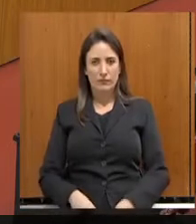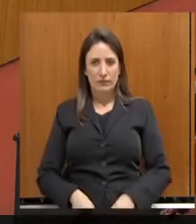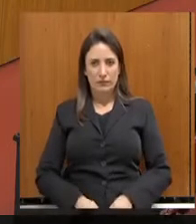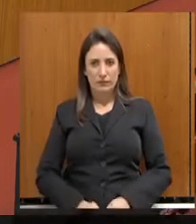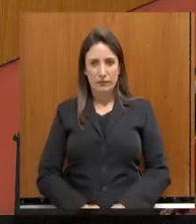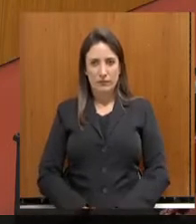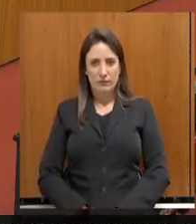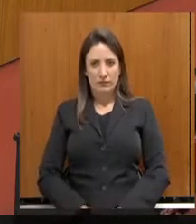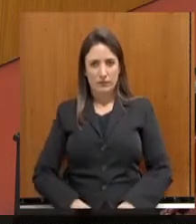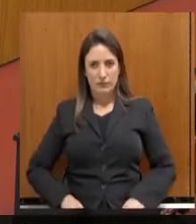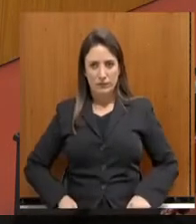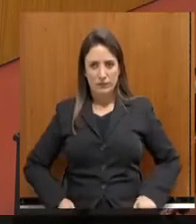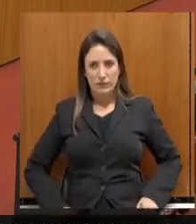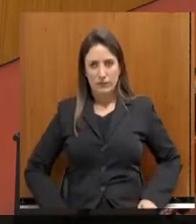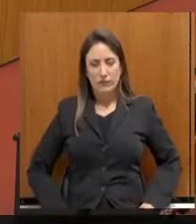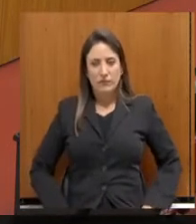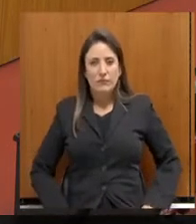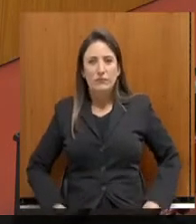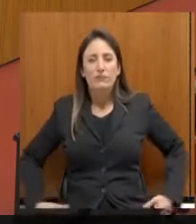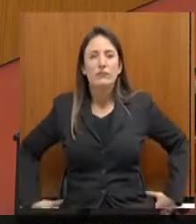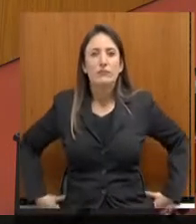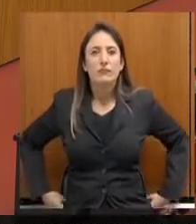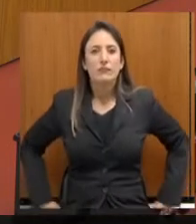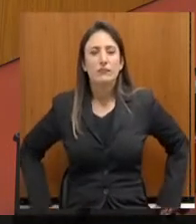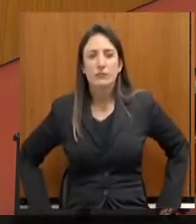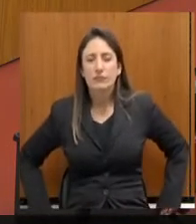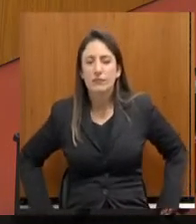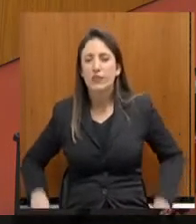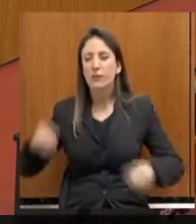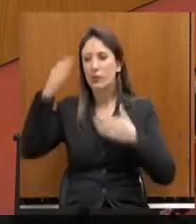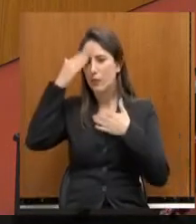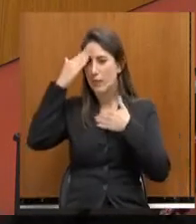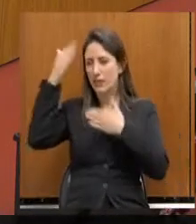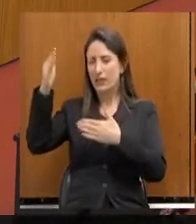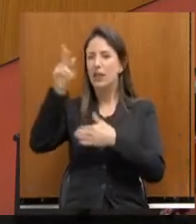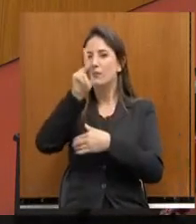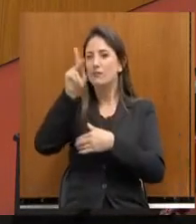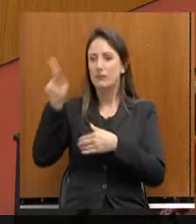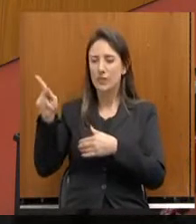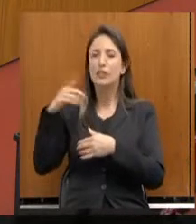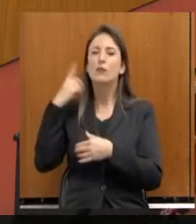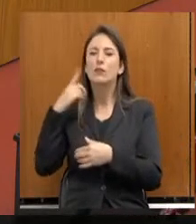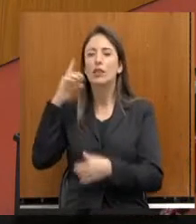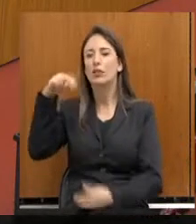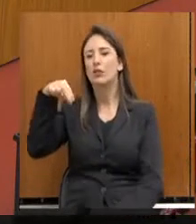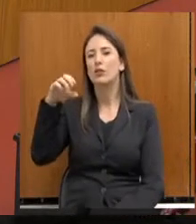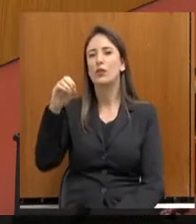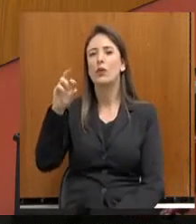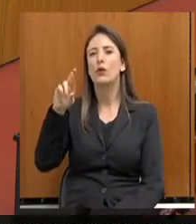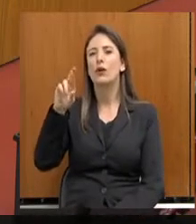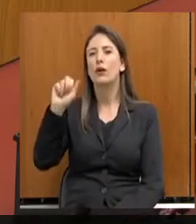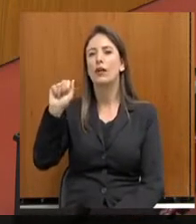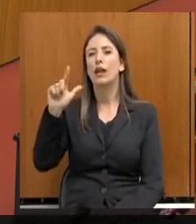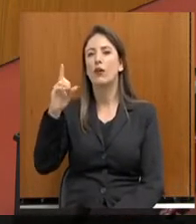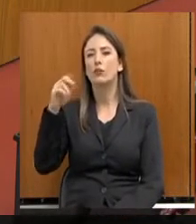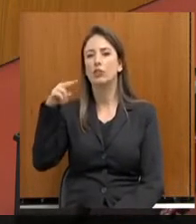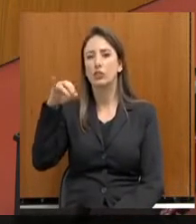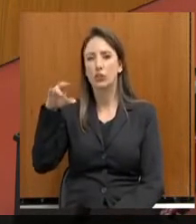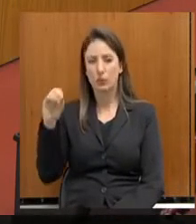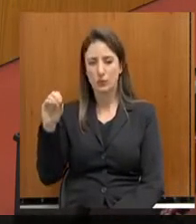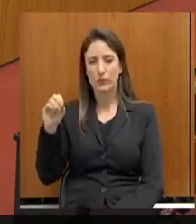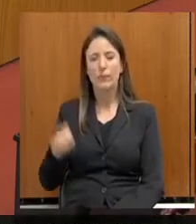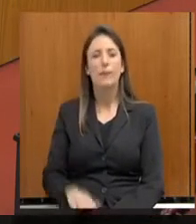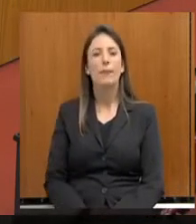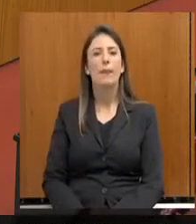e obrigado senhor presidente Deputado Noraldino desta seção o e